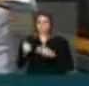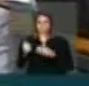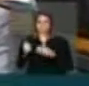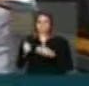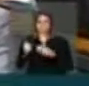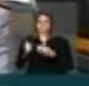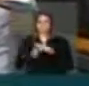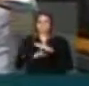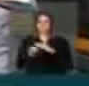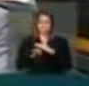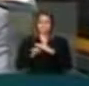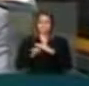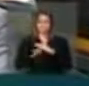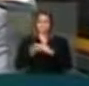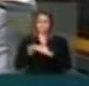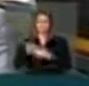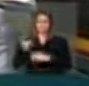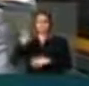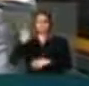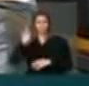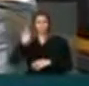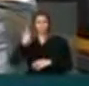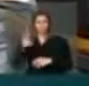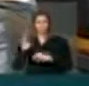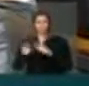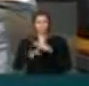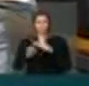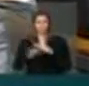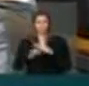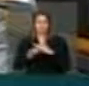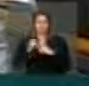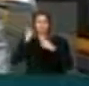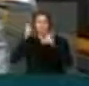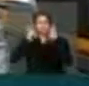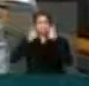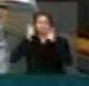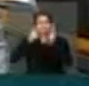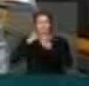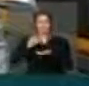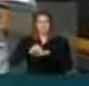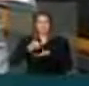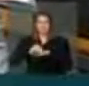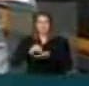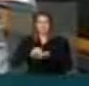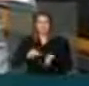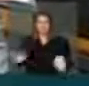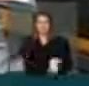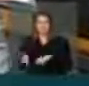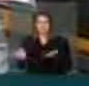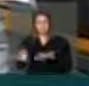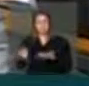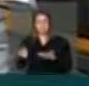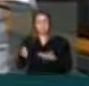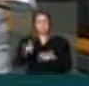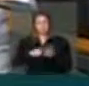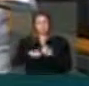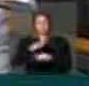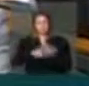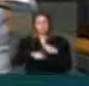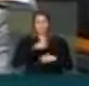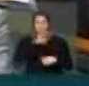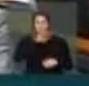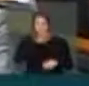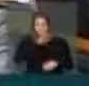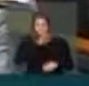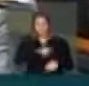preocupam com a falta de investimentos e a desaceleração da economia, como do ponto de